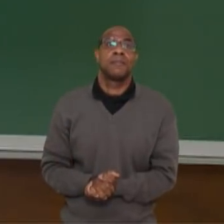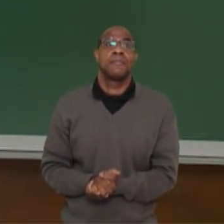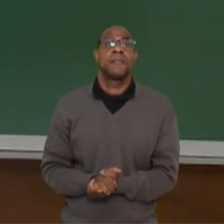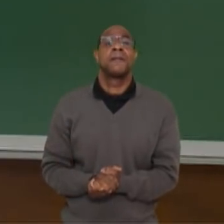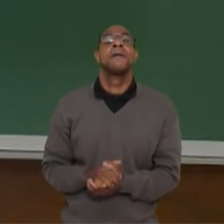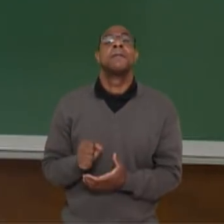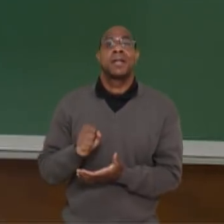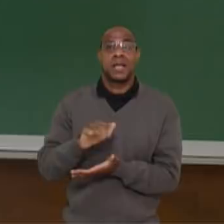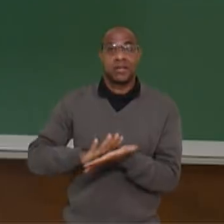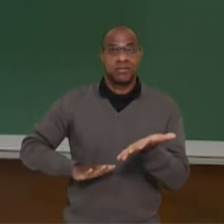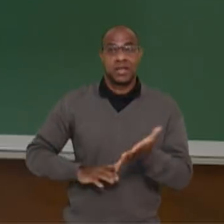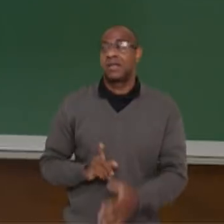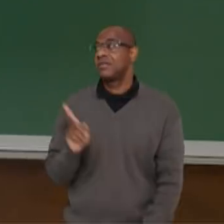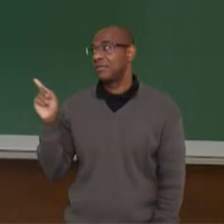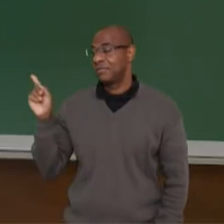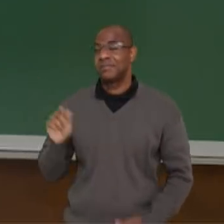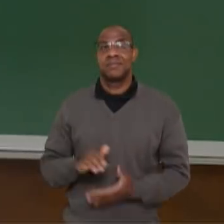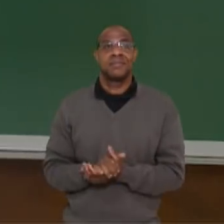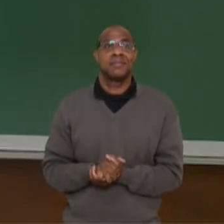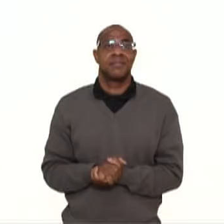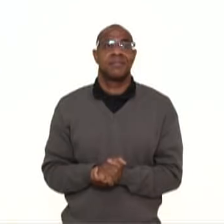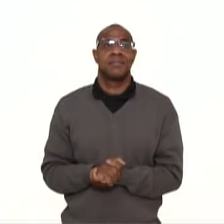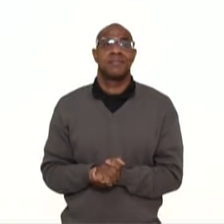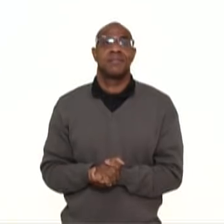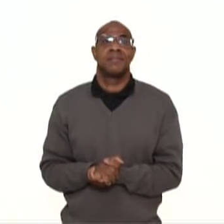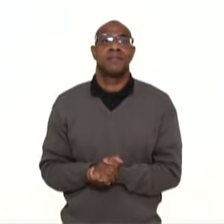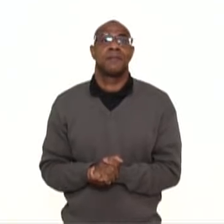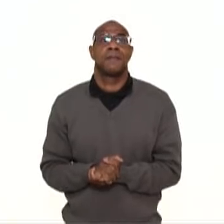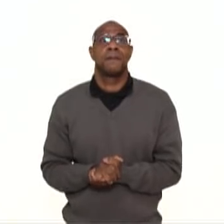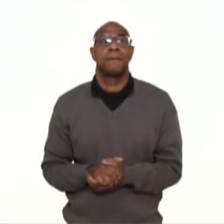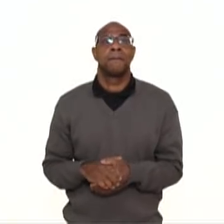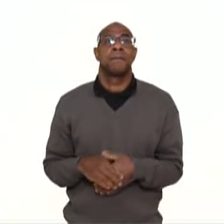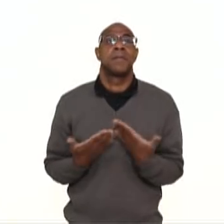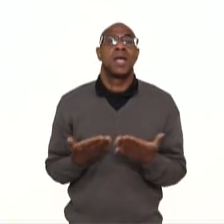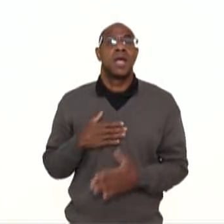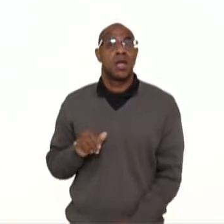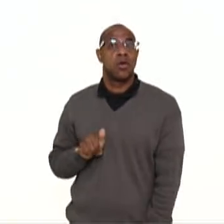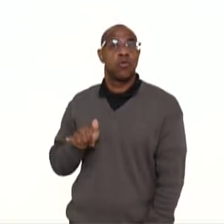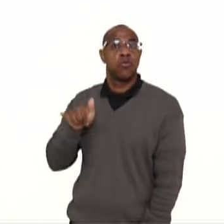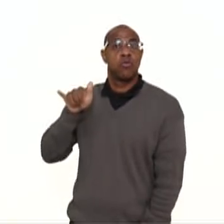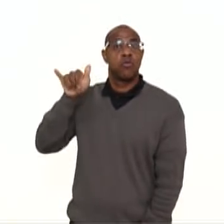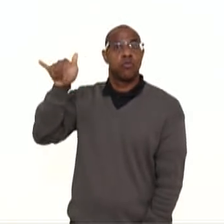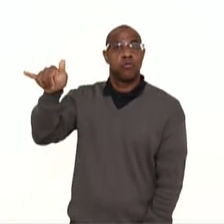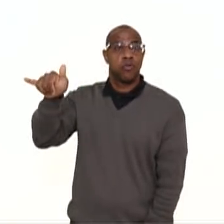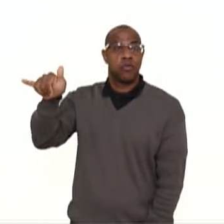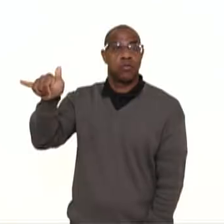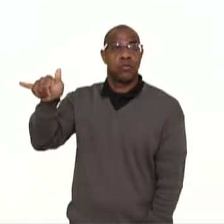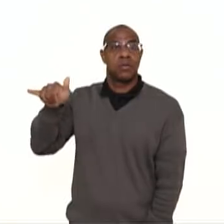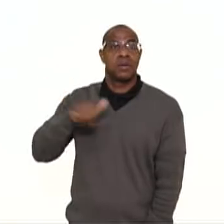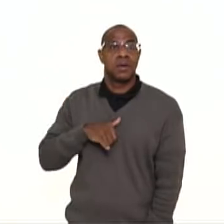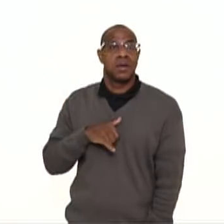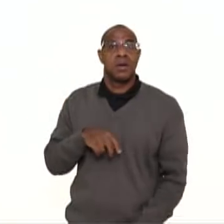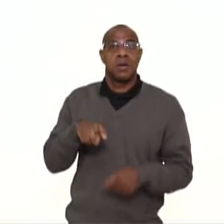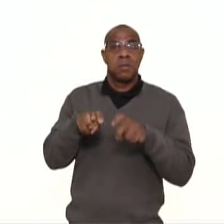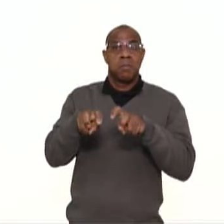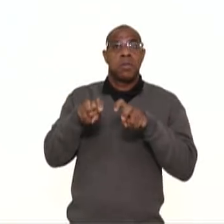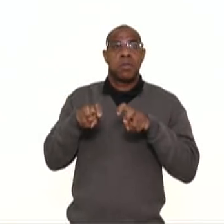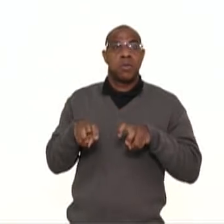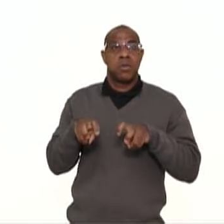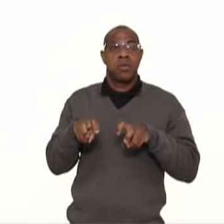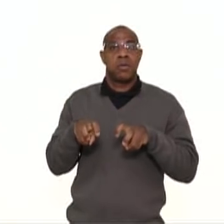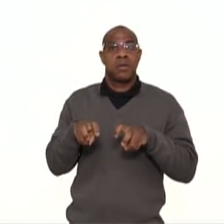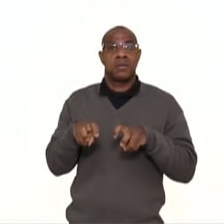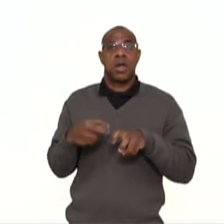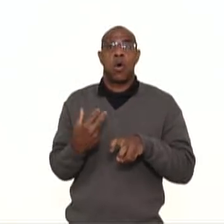Mais um exercício para você. Vamos dar uma olhadinha? Em um voo internacional, as poltronas de 1 a 20 estão ocupadas por